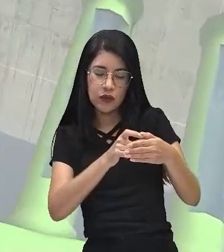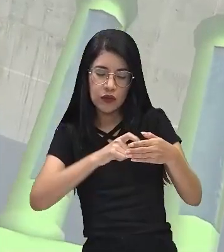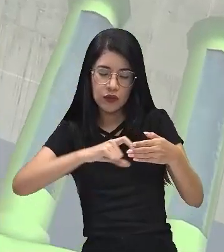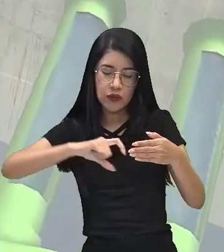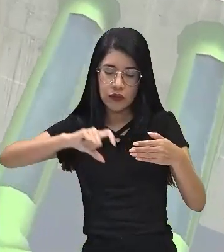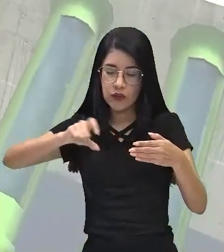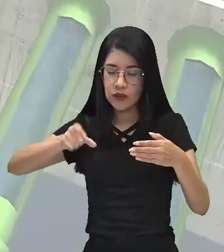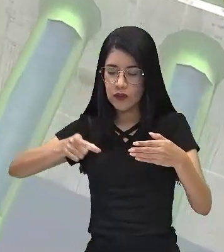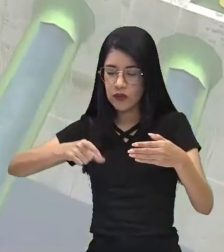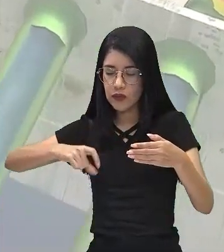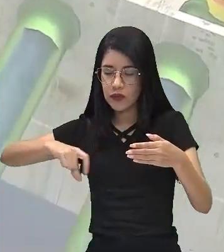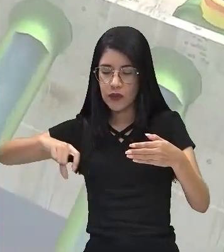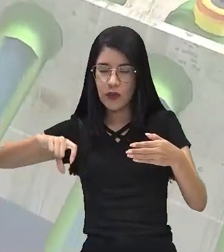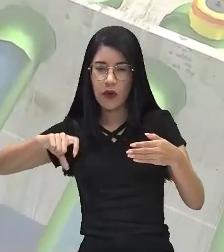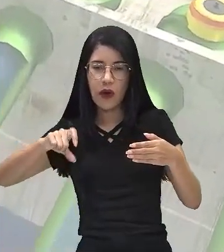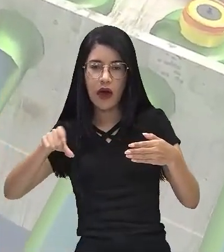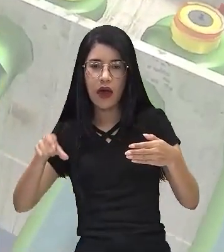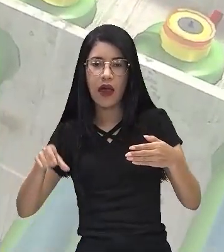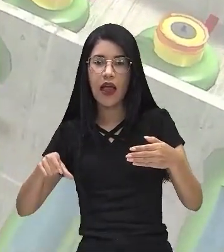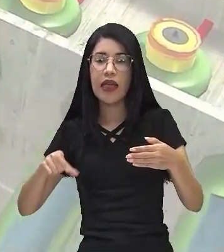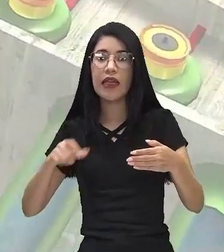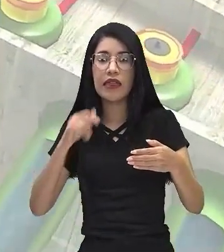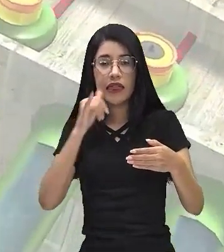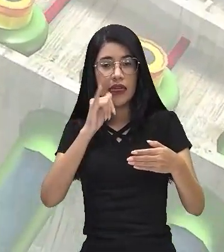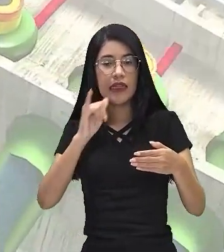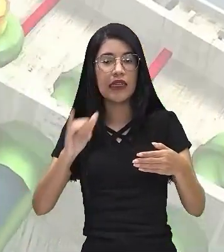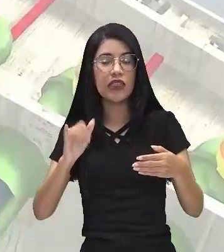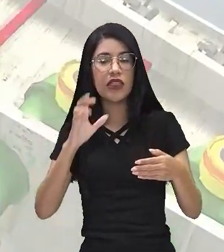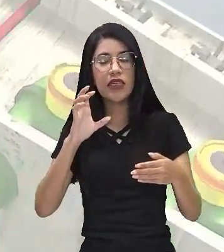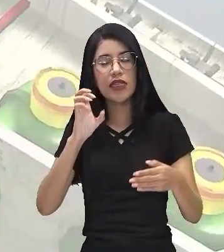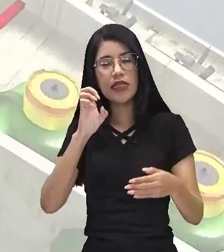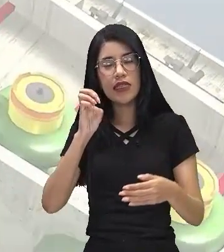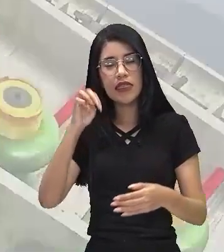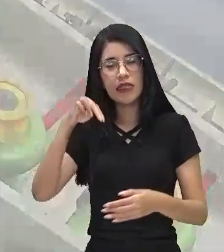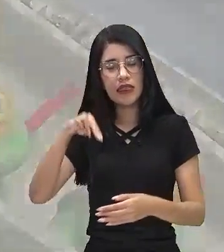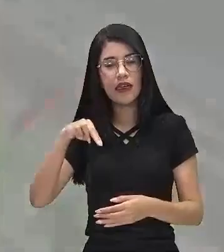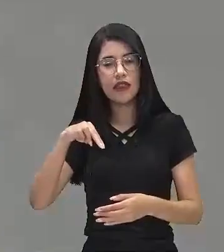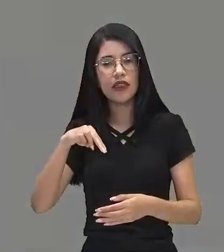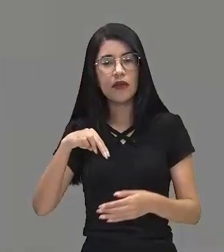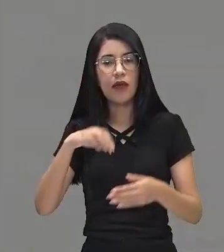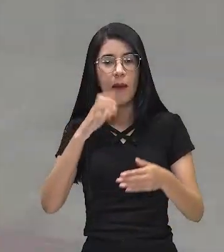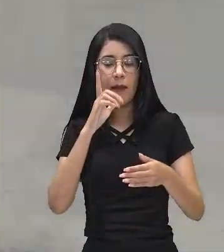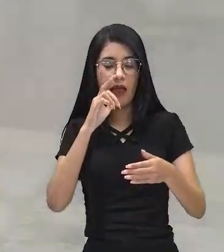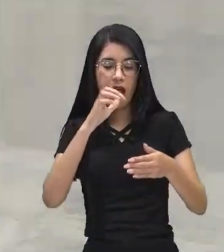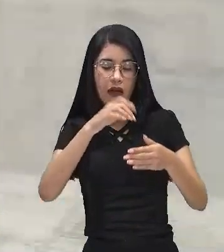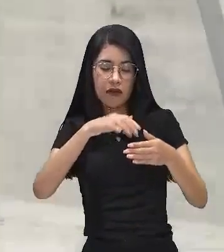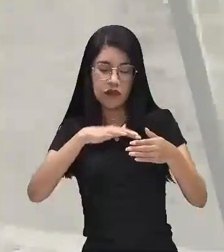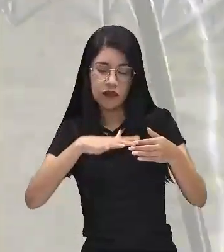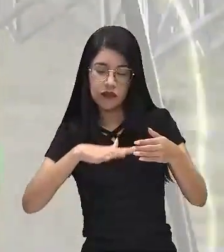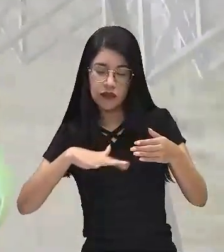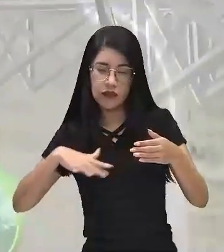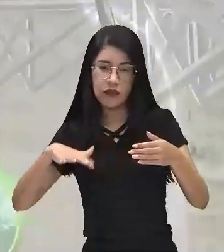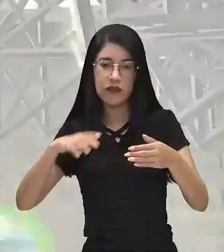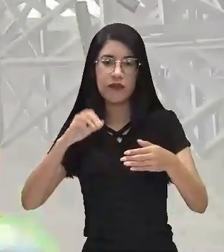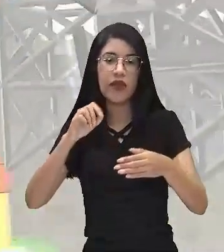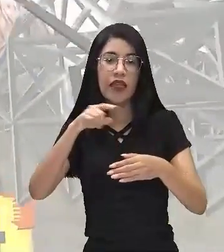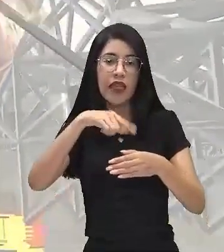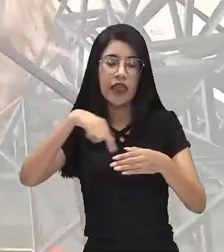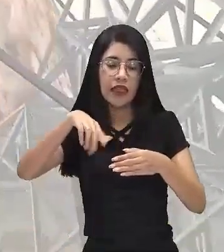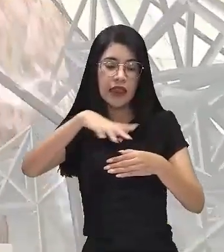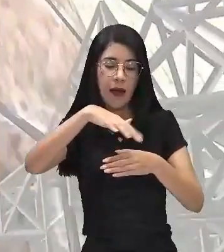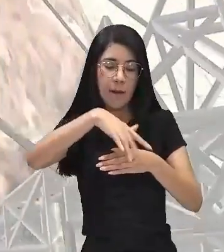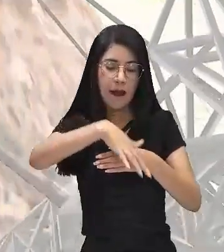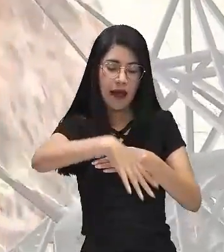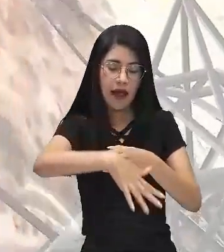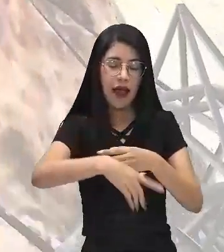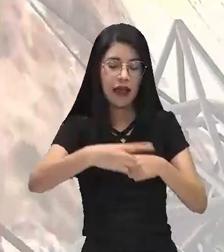e vão ter aí uma energia cinética por conta da queda dessa água. Essa água, ao cair, vai movimentar